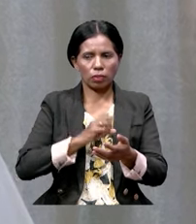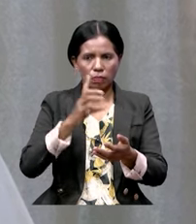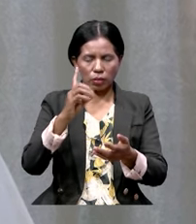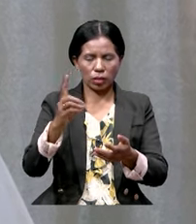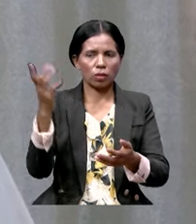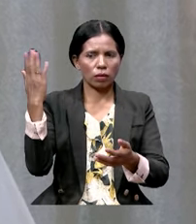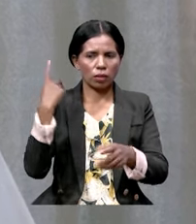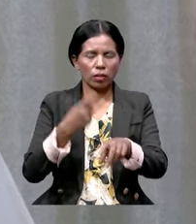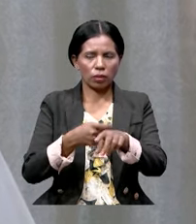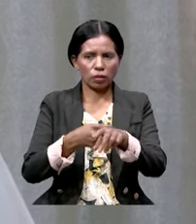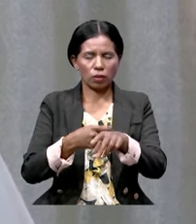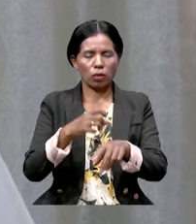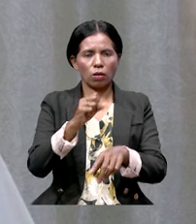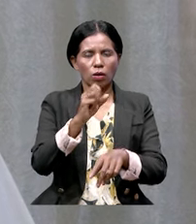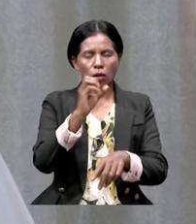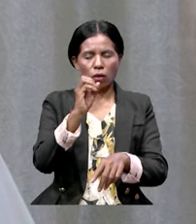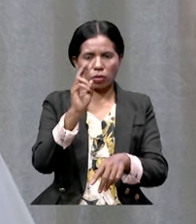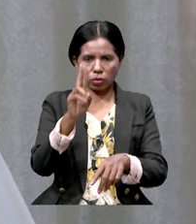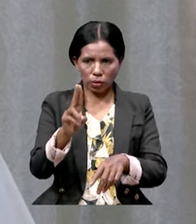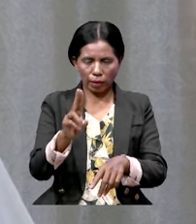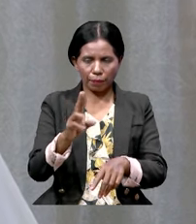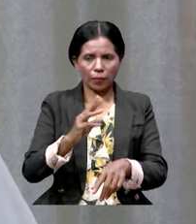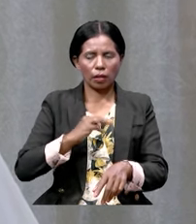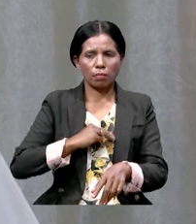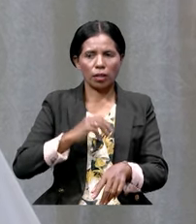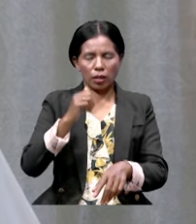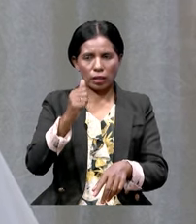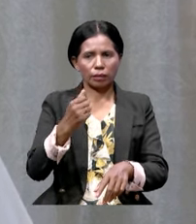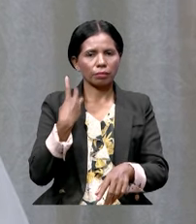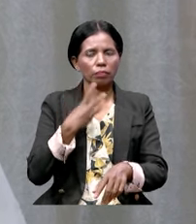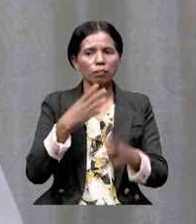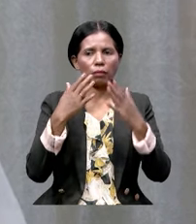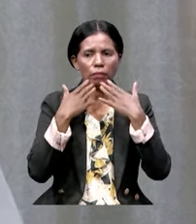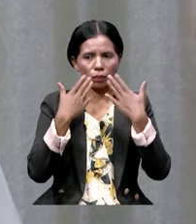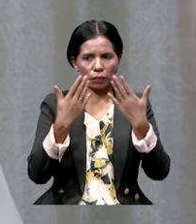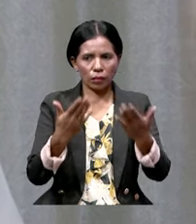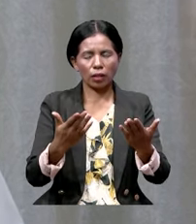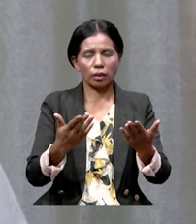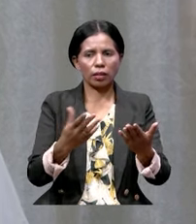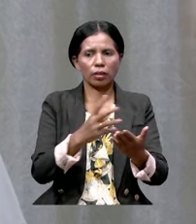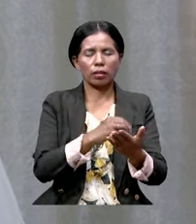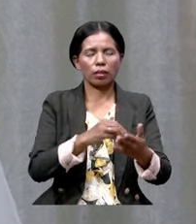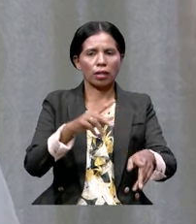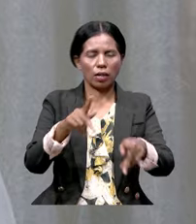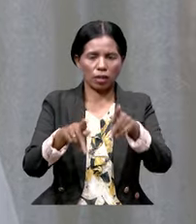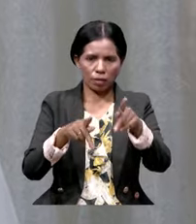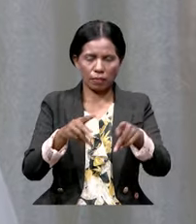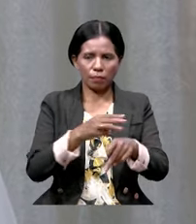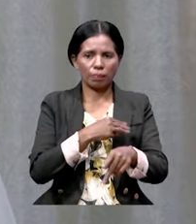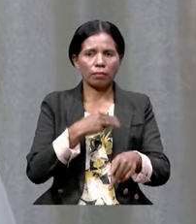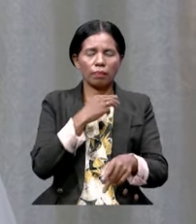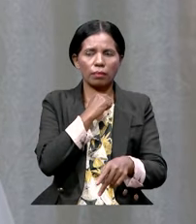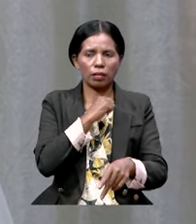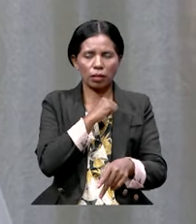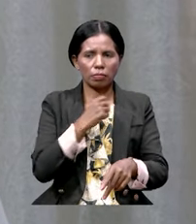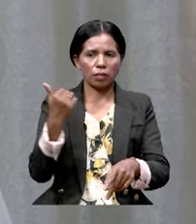liu, pois tu o colégio Ossu, pois tu o colégio Maliana, né, bem, te agradeço a Deus, mas missão, missionário cira, né, nia, ensino